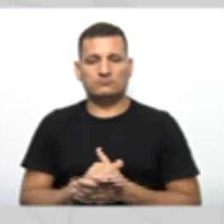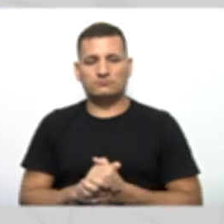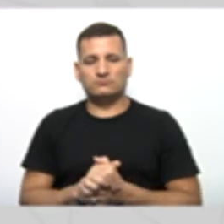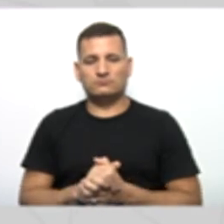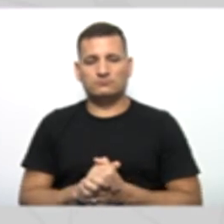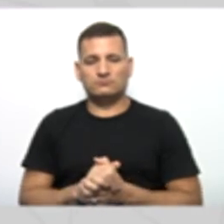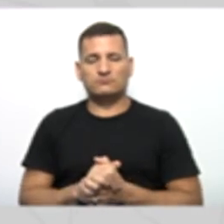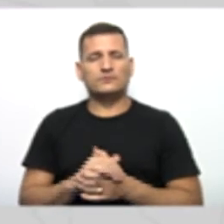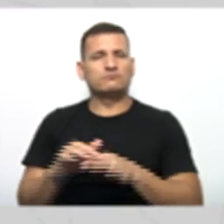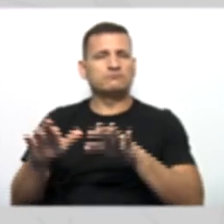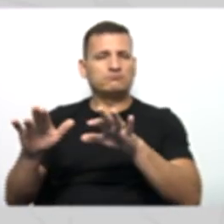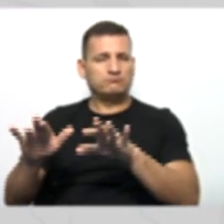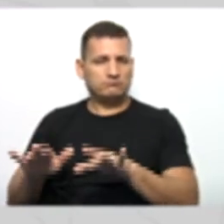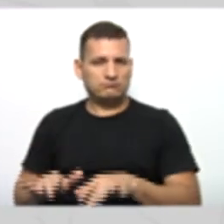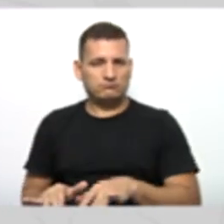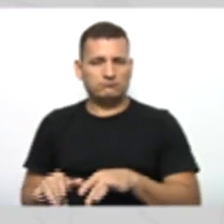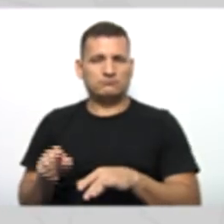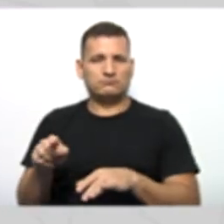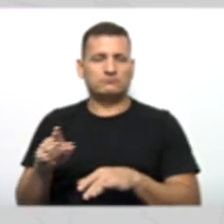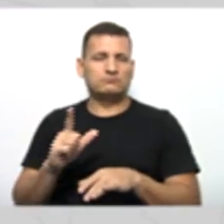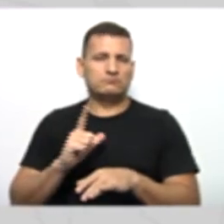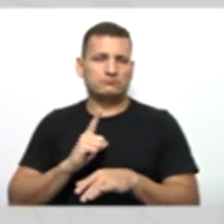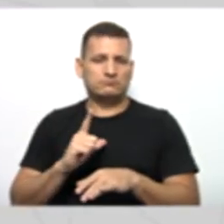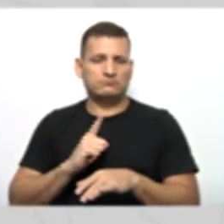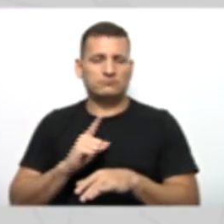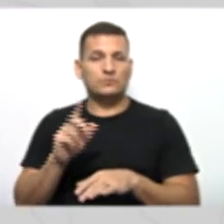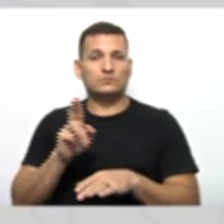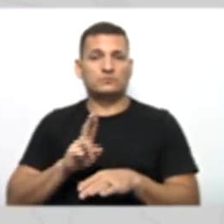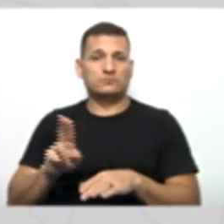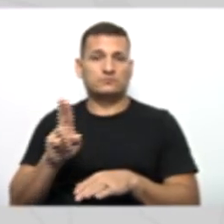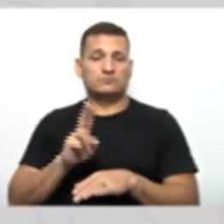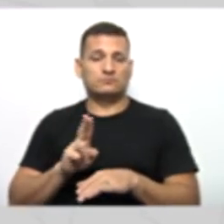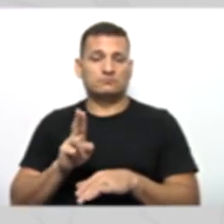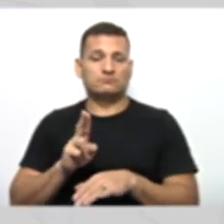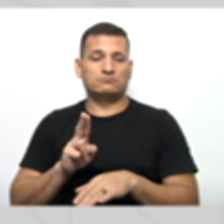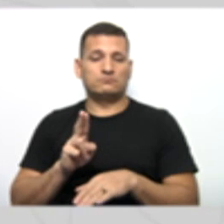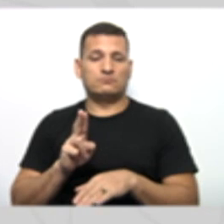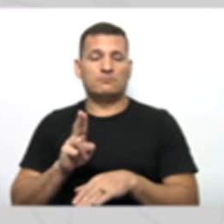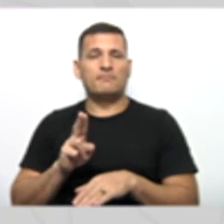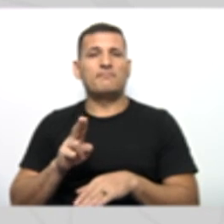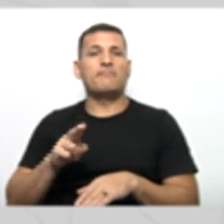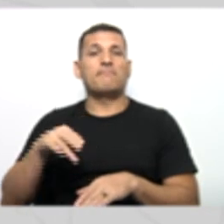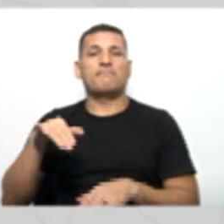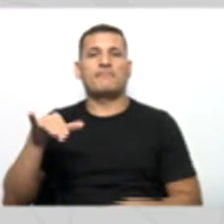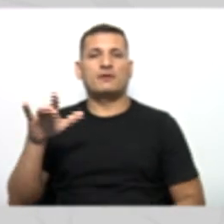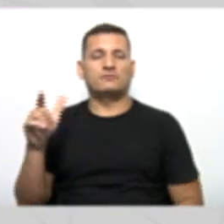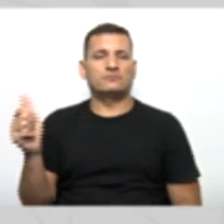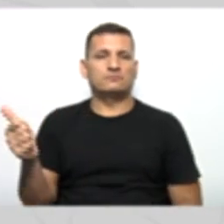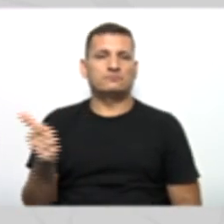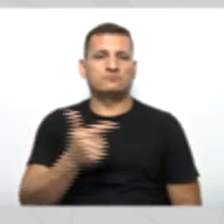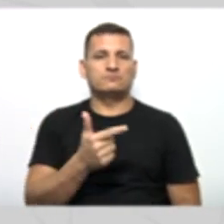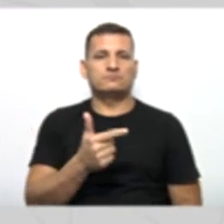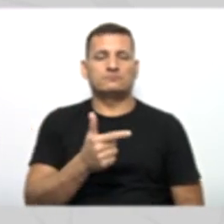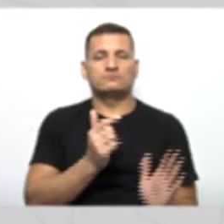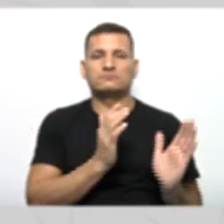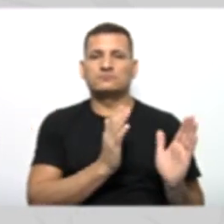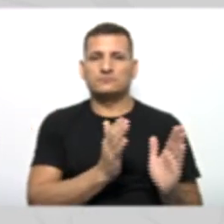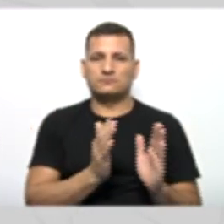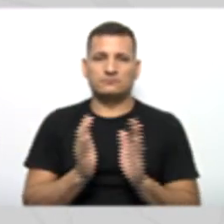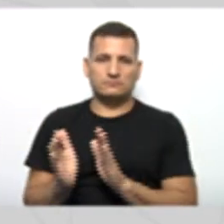processo de desenvolvimento, são comumente mais utilizados que o de sequência. Então,